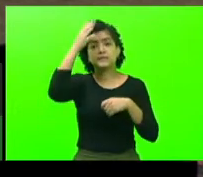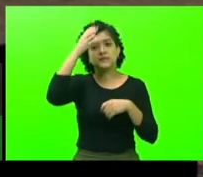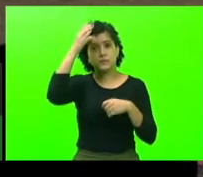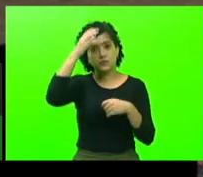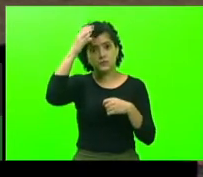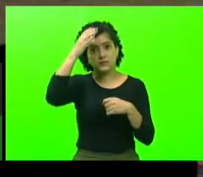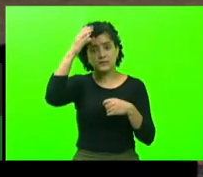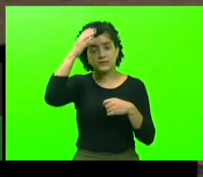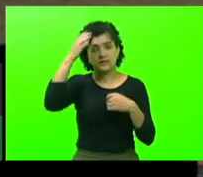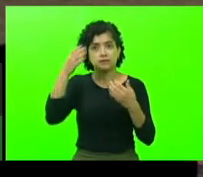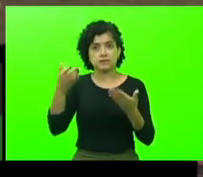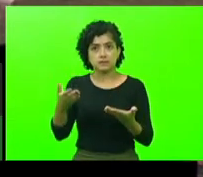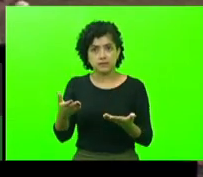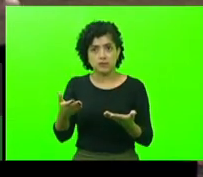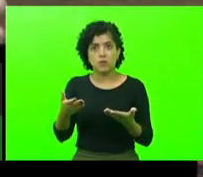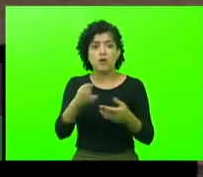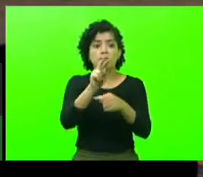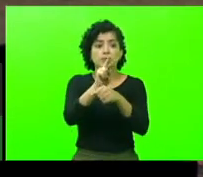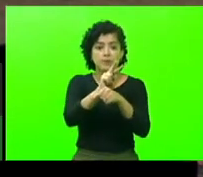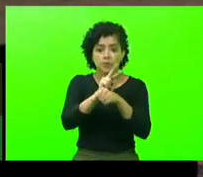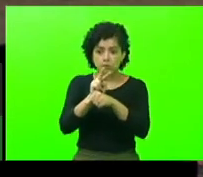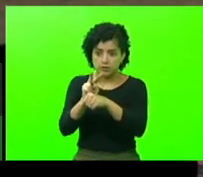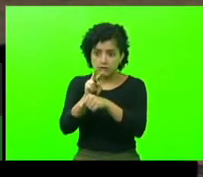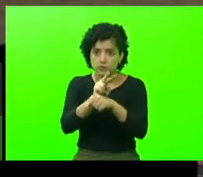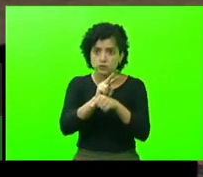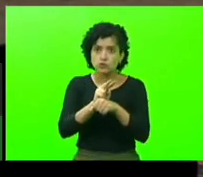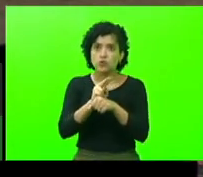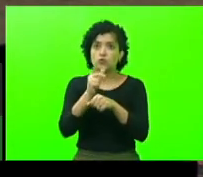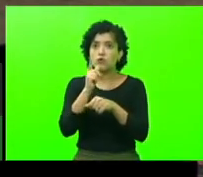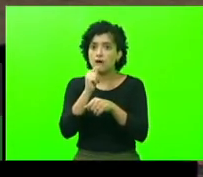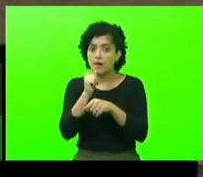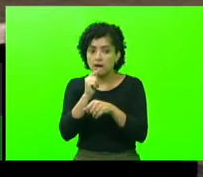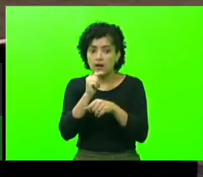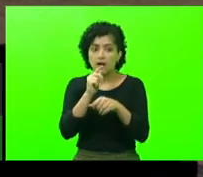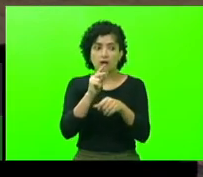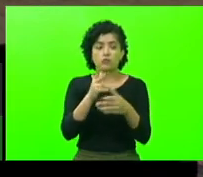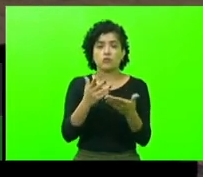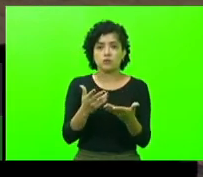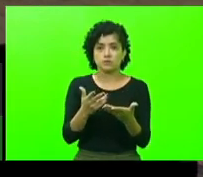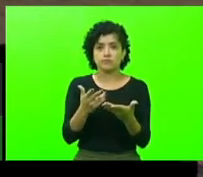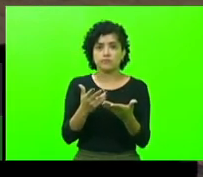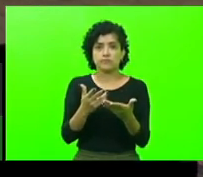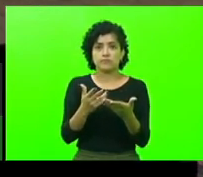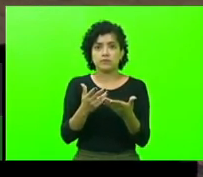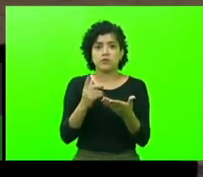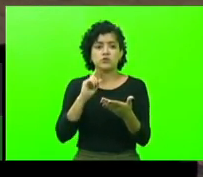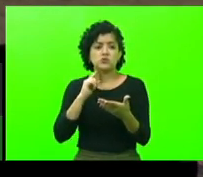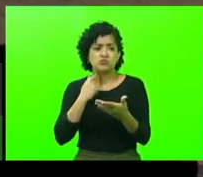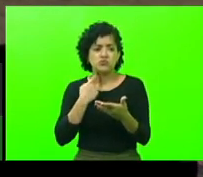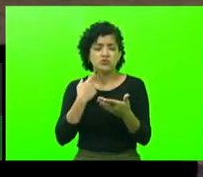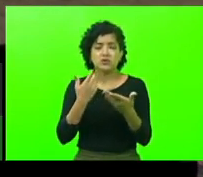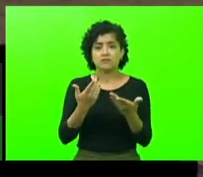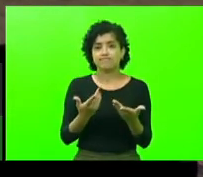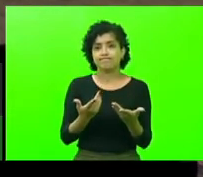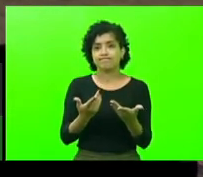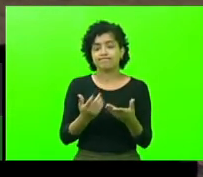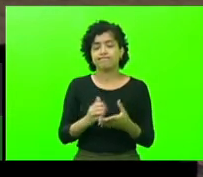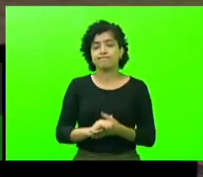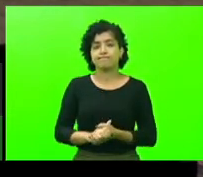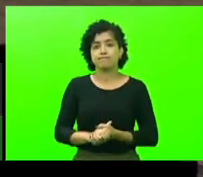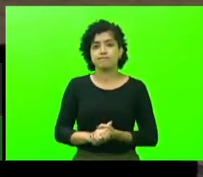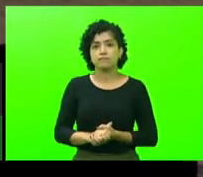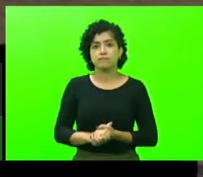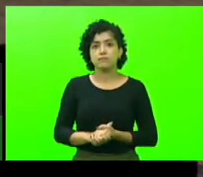conscientização para proteger nossos recursos hídricos, ou seja, a água.